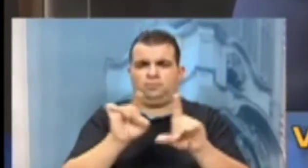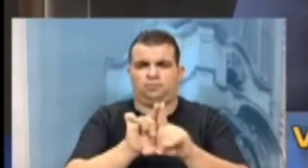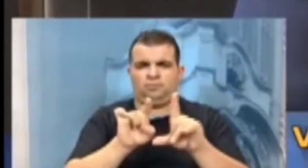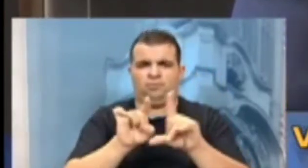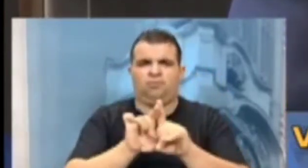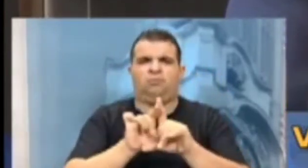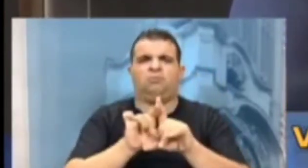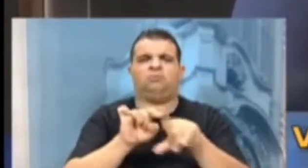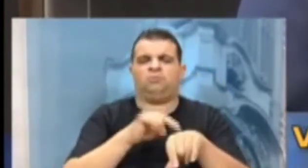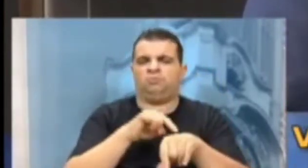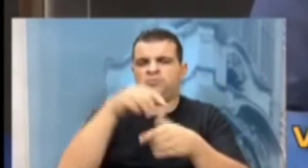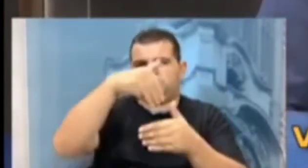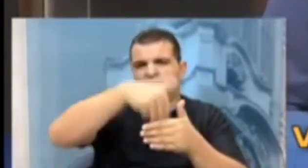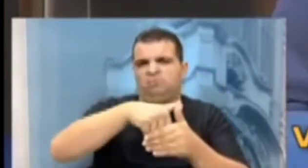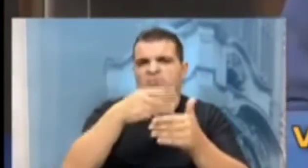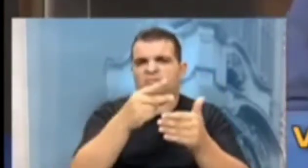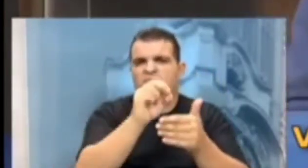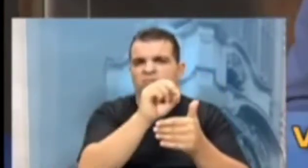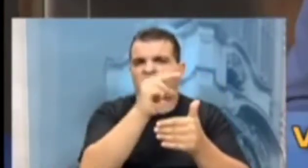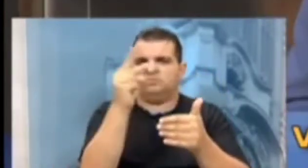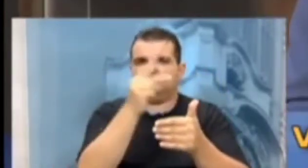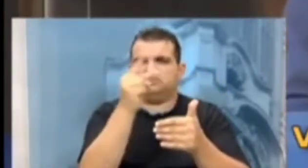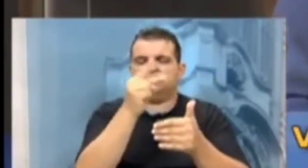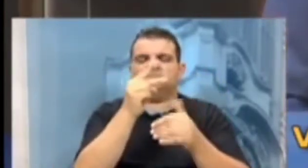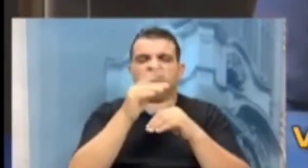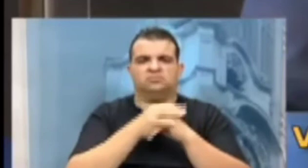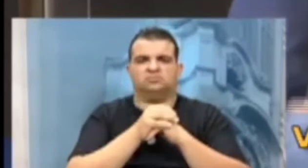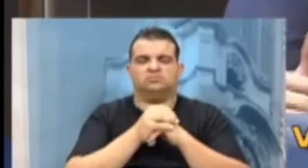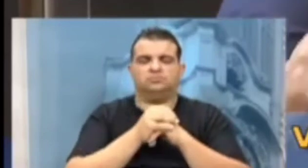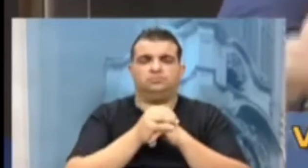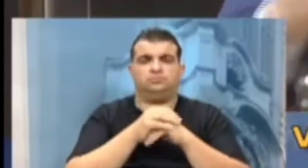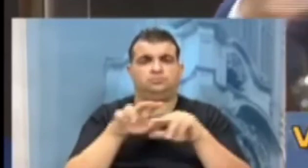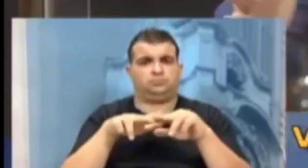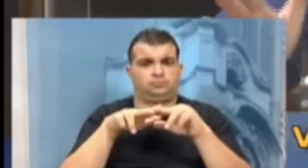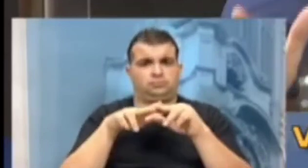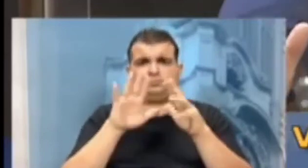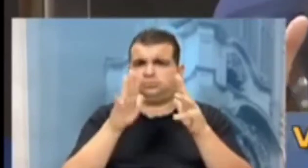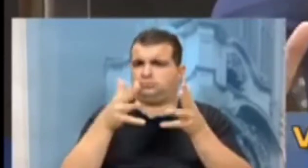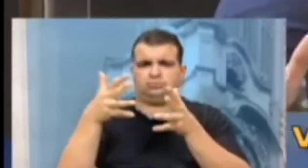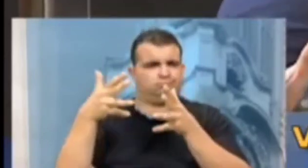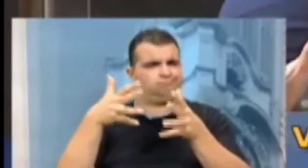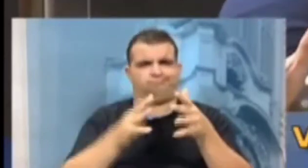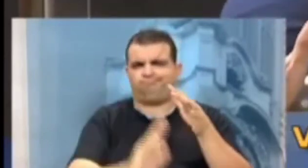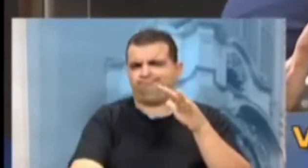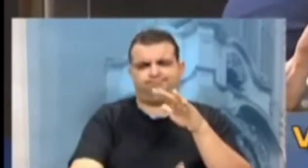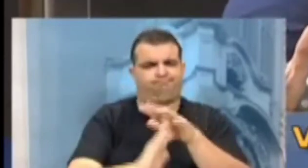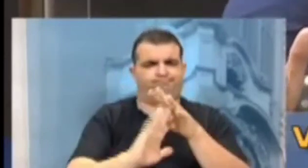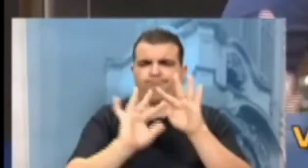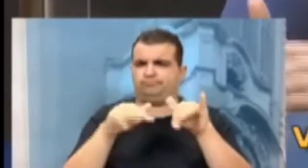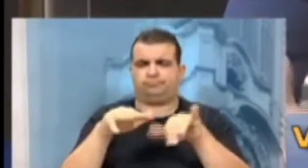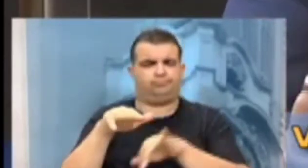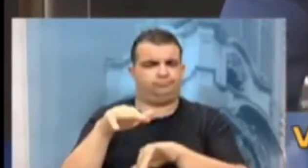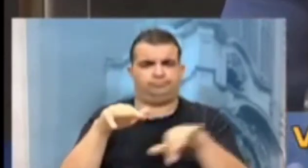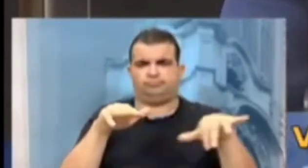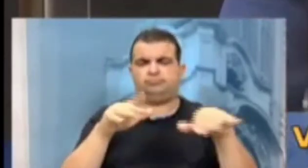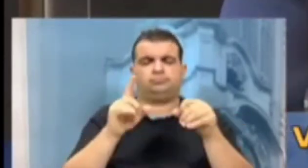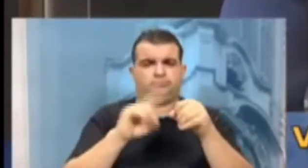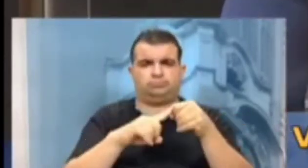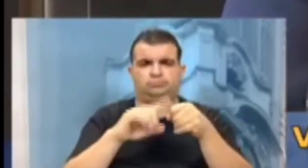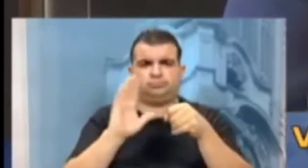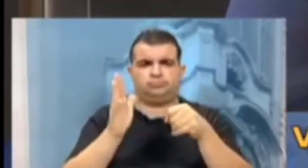durante o período eleitoral de 2022 o que já passamos do limite do